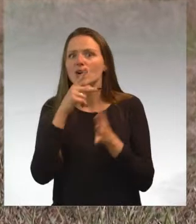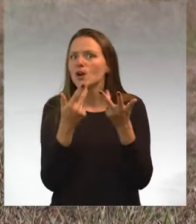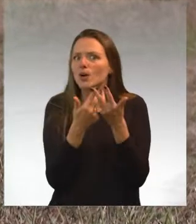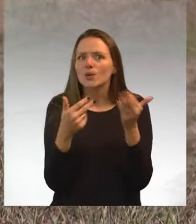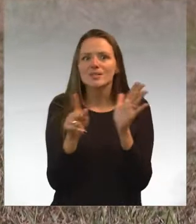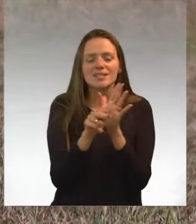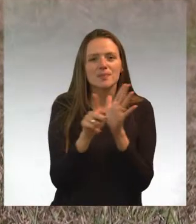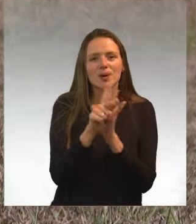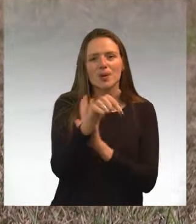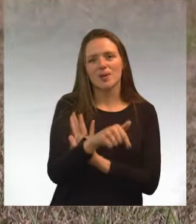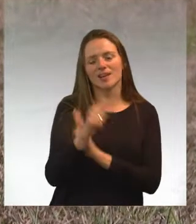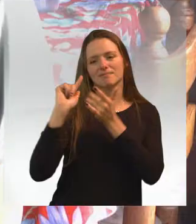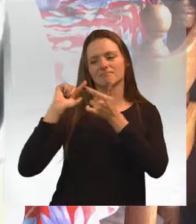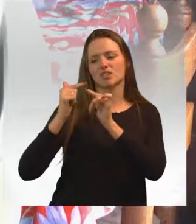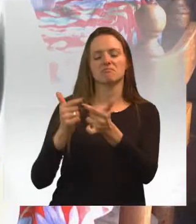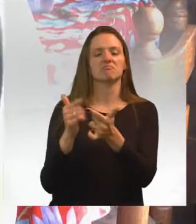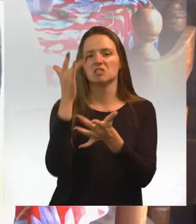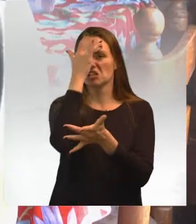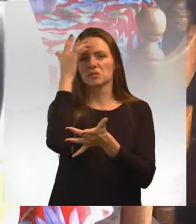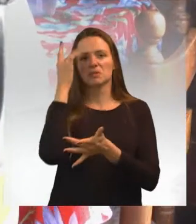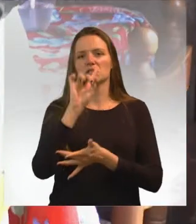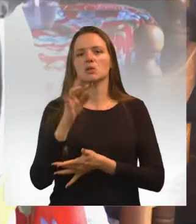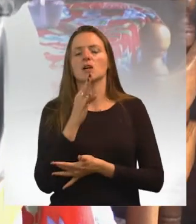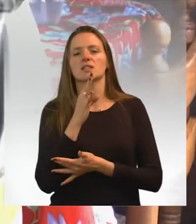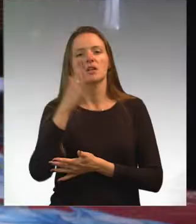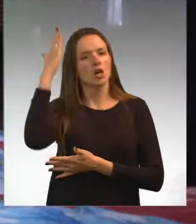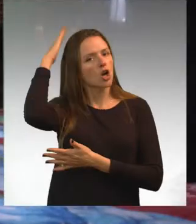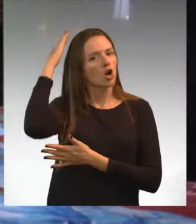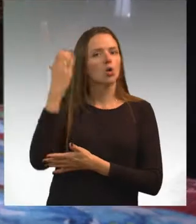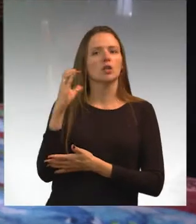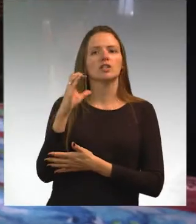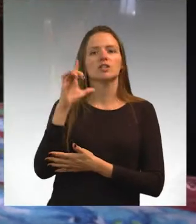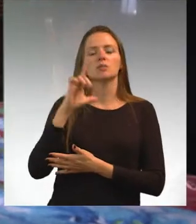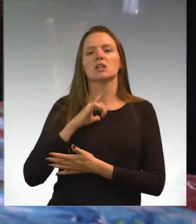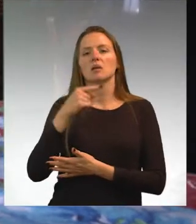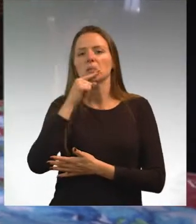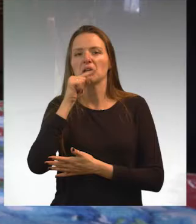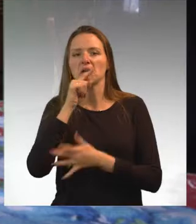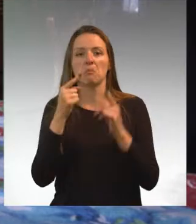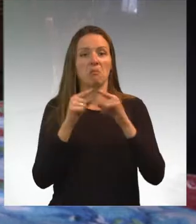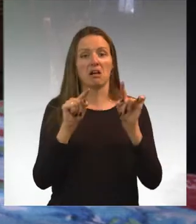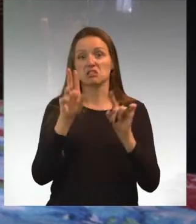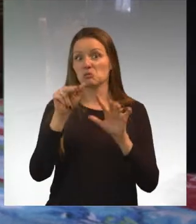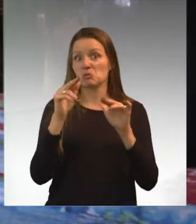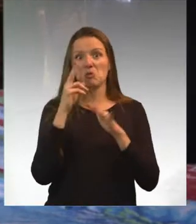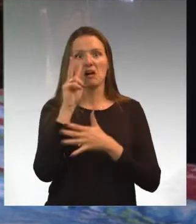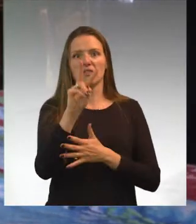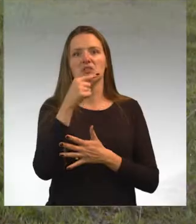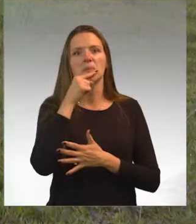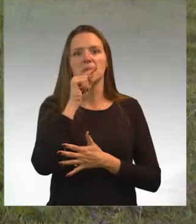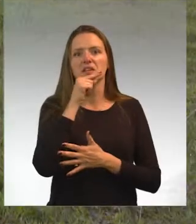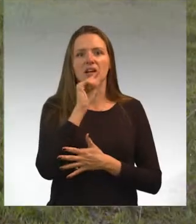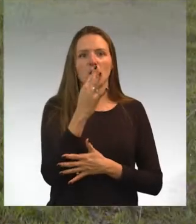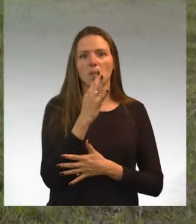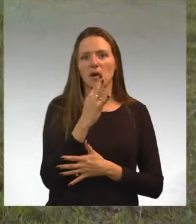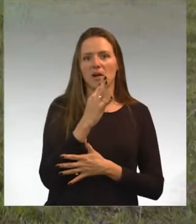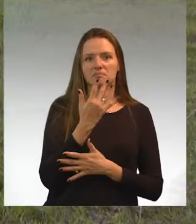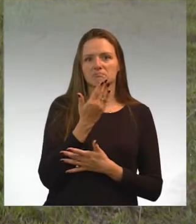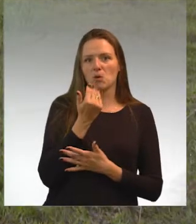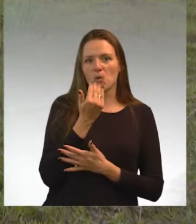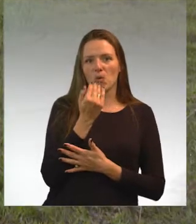que ninguém sabe. Curitiba é toda de pinhão, mas nunca vi pinhão para comer lá, sob forma de um